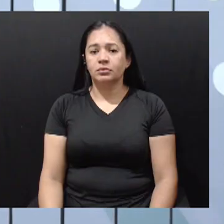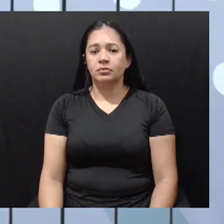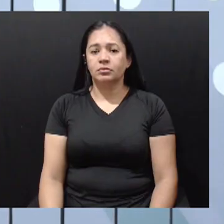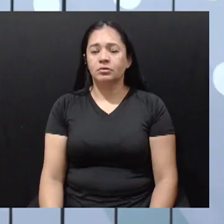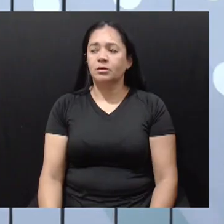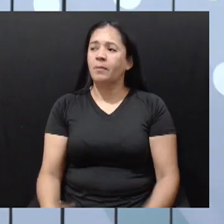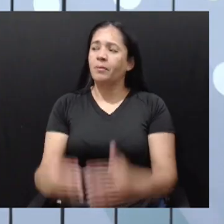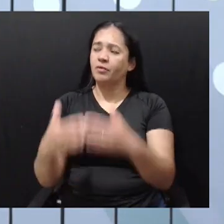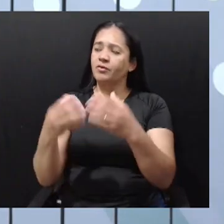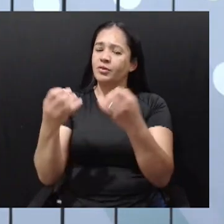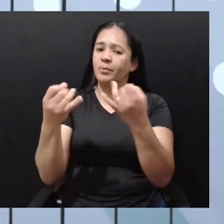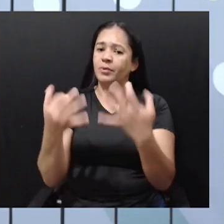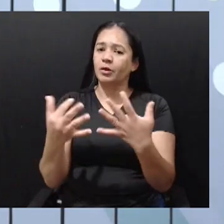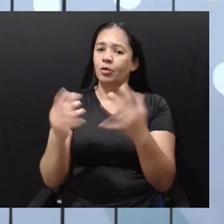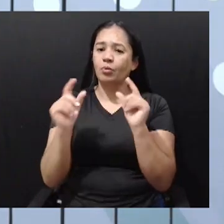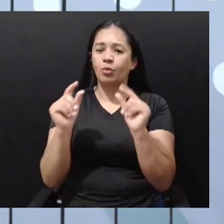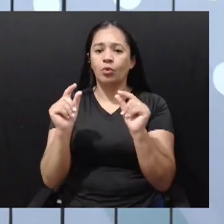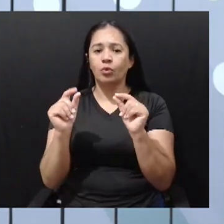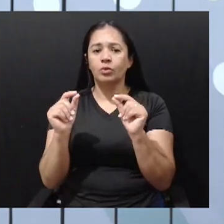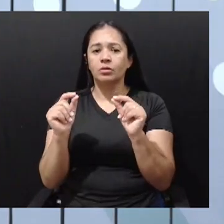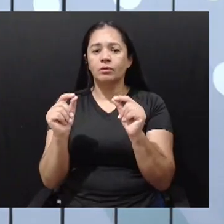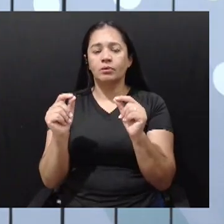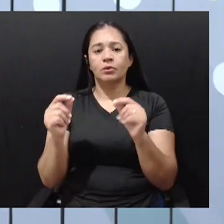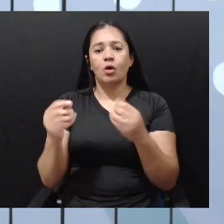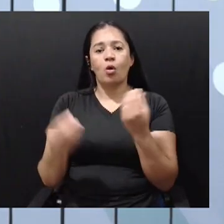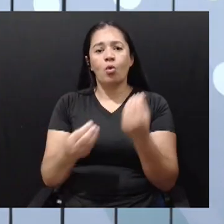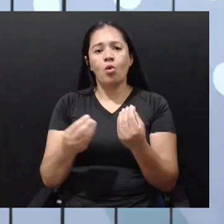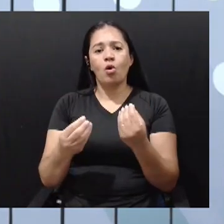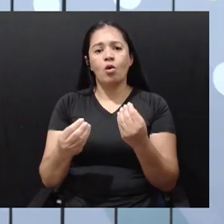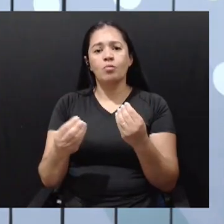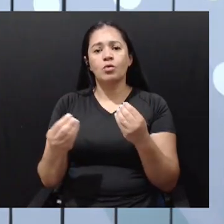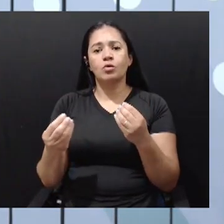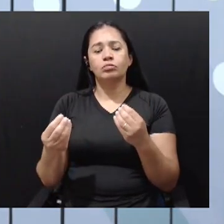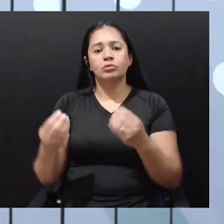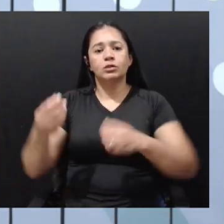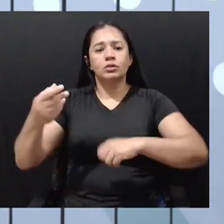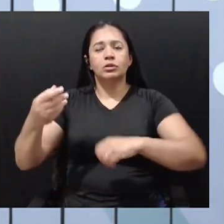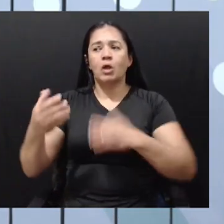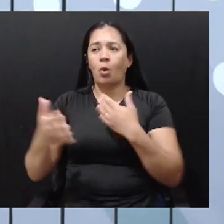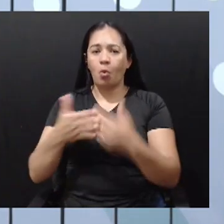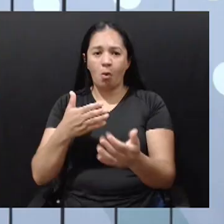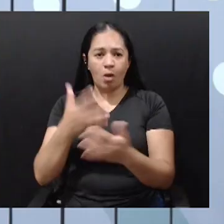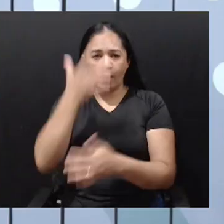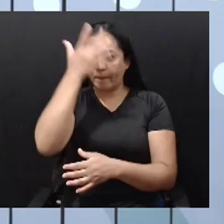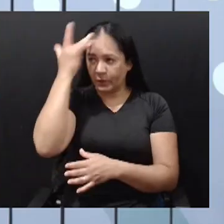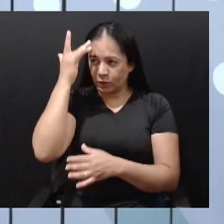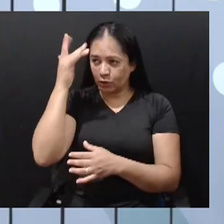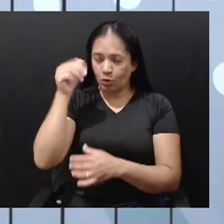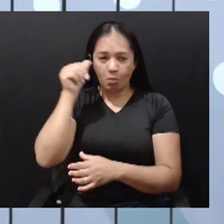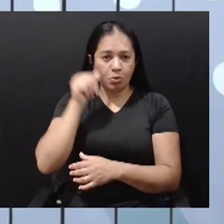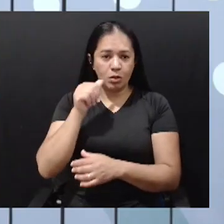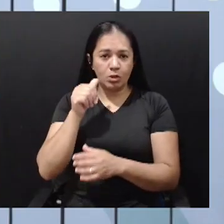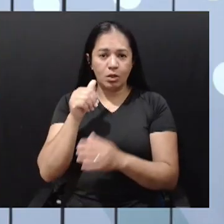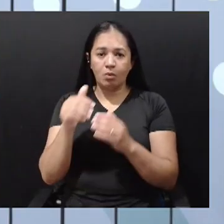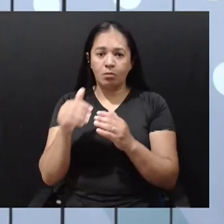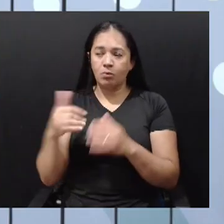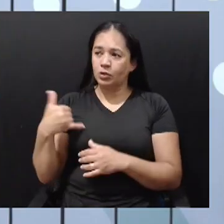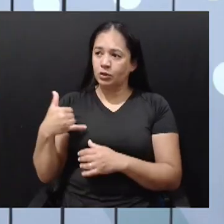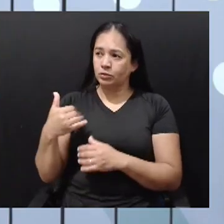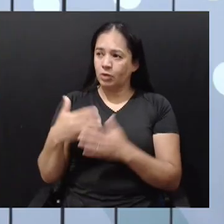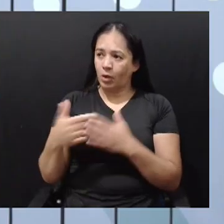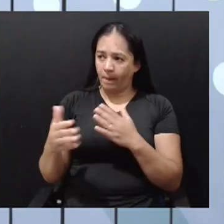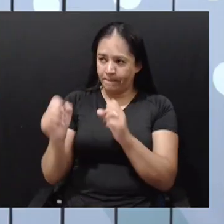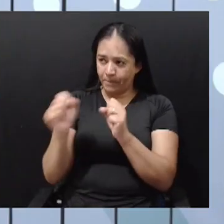pouquinho sobre a implantação dele mesmo, né, qualquer pessoa, qualquer mulher, em qualquer faixa etária pode utilizar. Ele